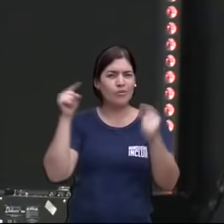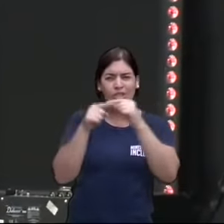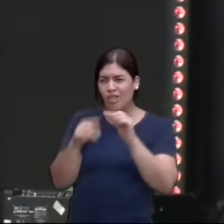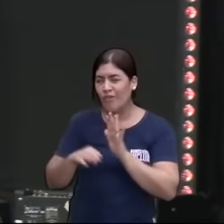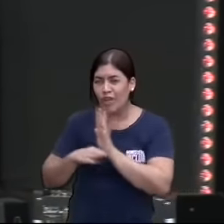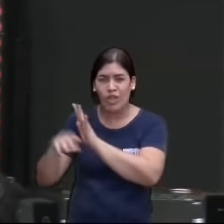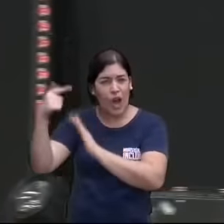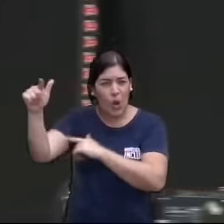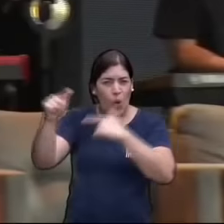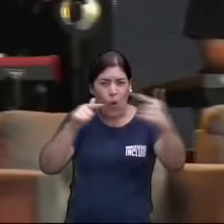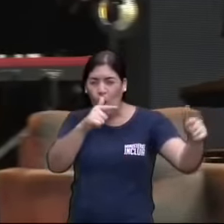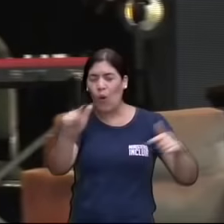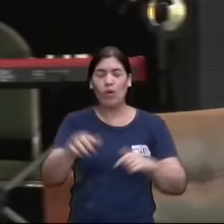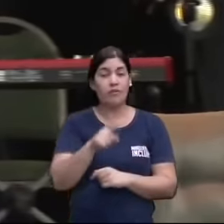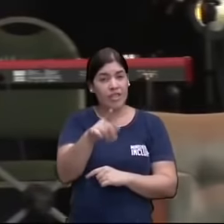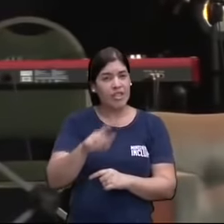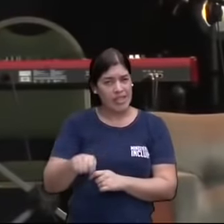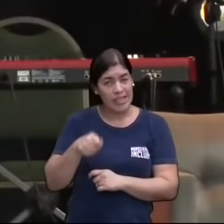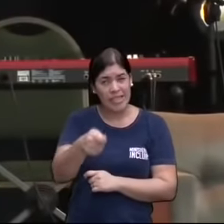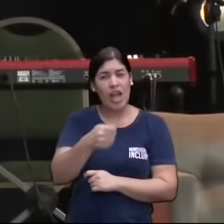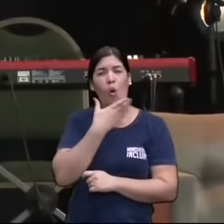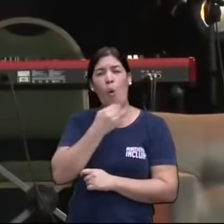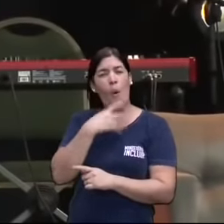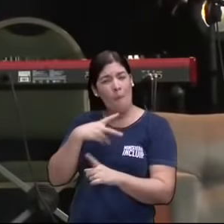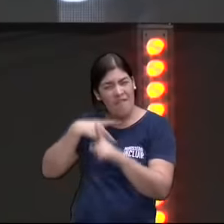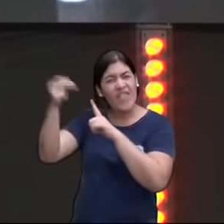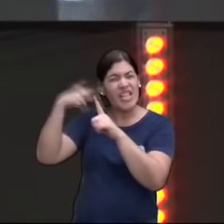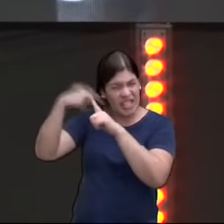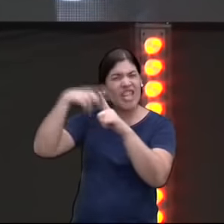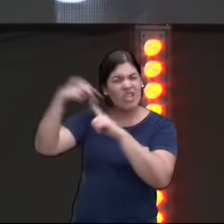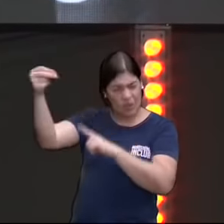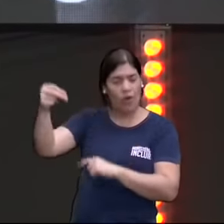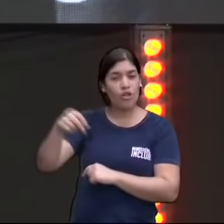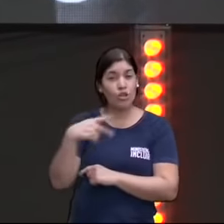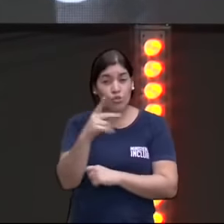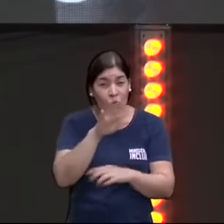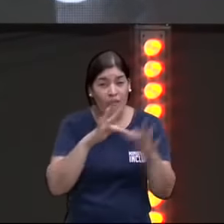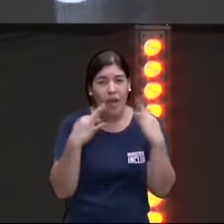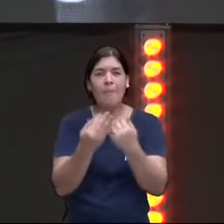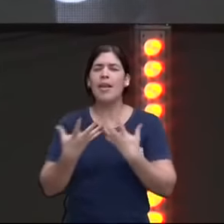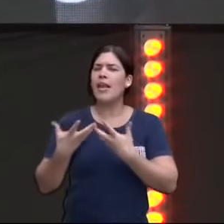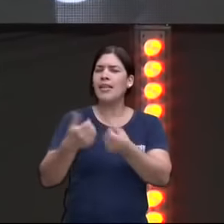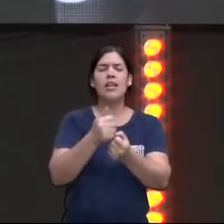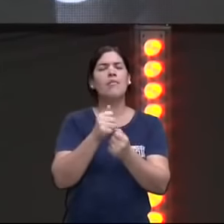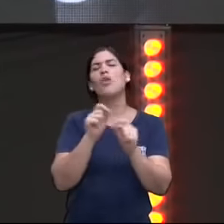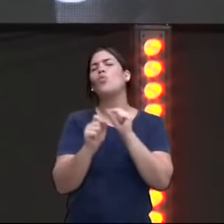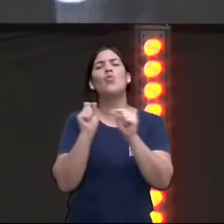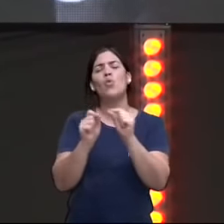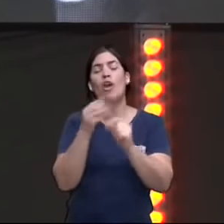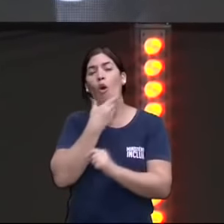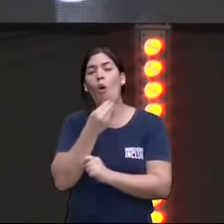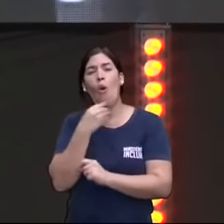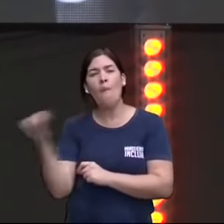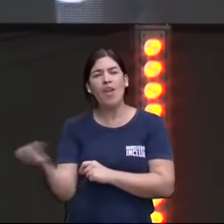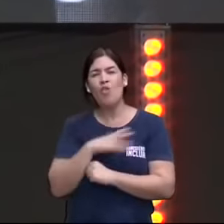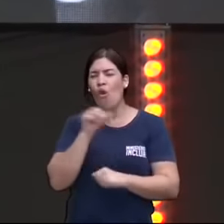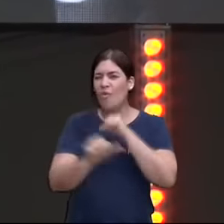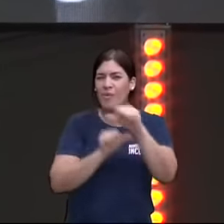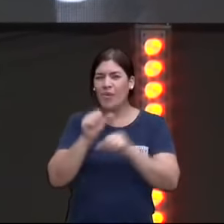serão homens campeões, vencedores, suas famílias vão receber de volta homens transformados pelo poder do